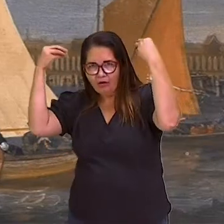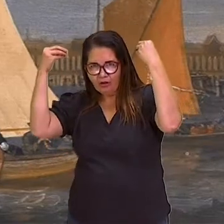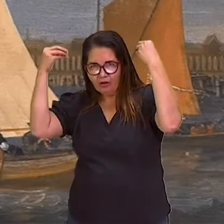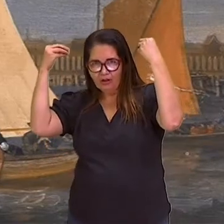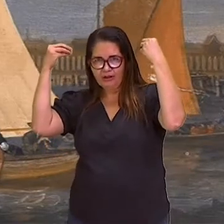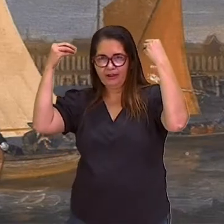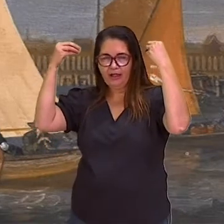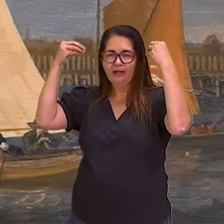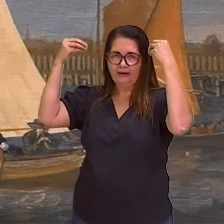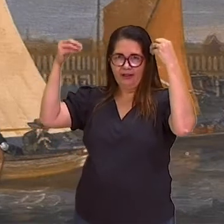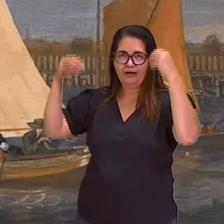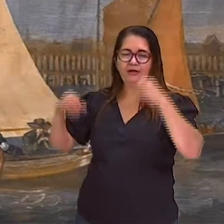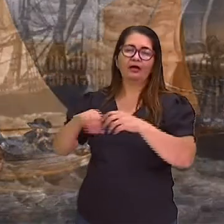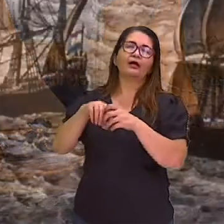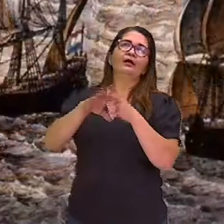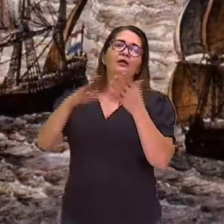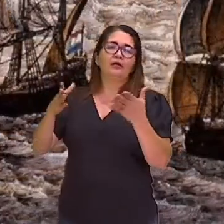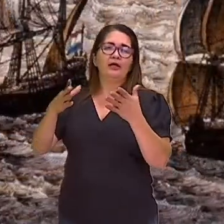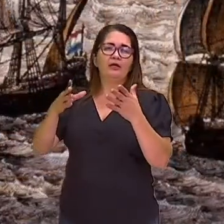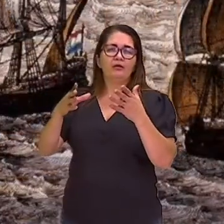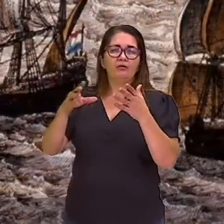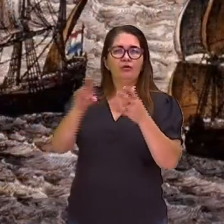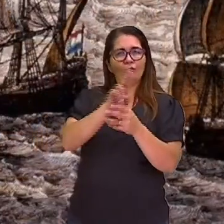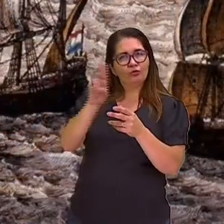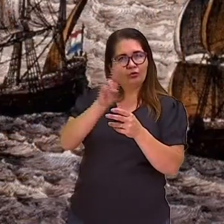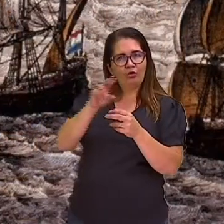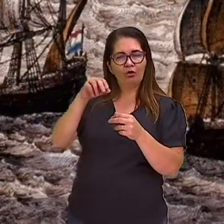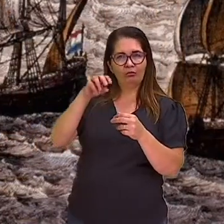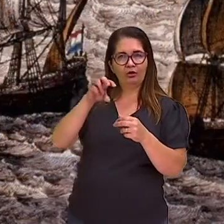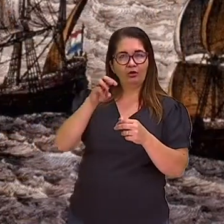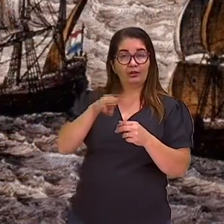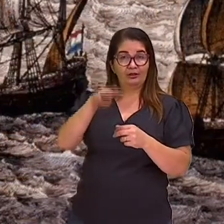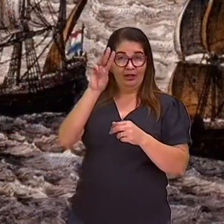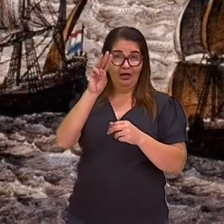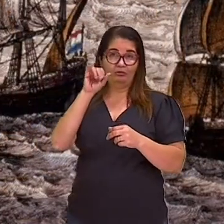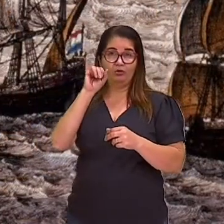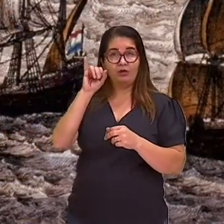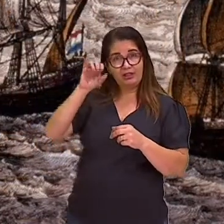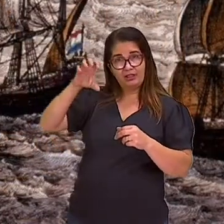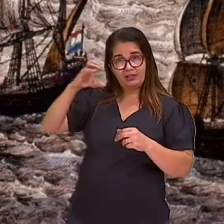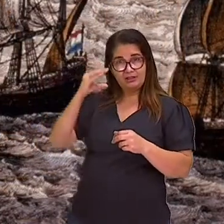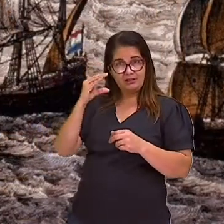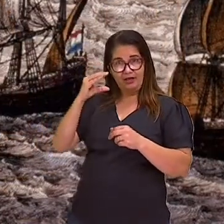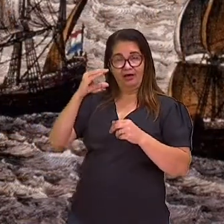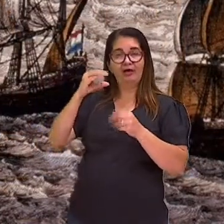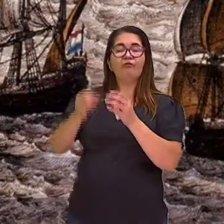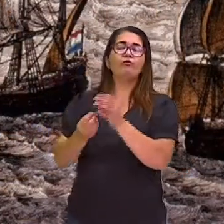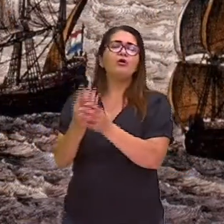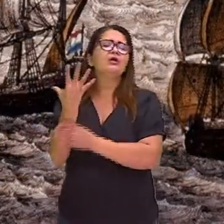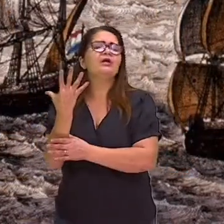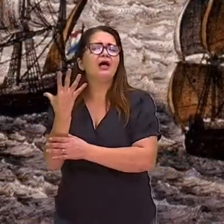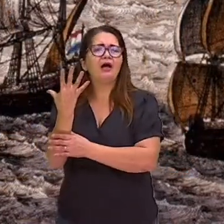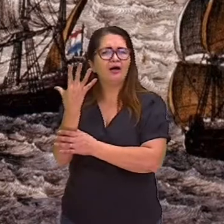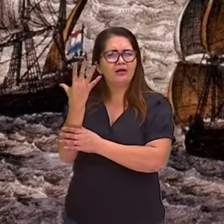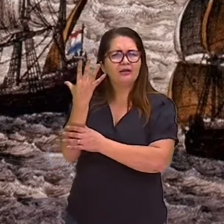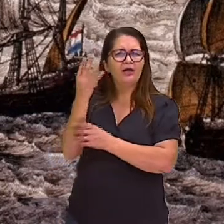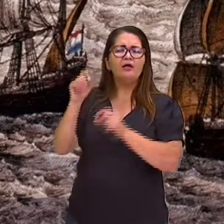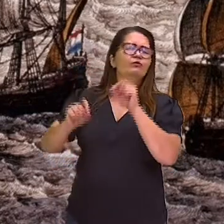a sigla WIC, foi fundada. Esses